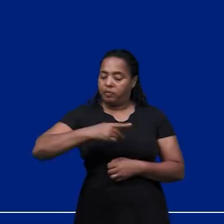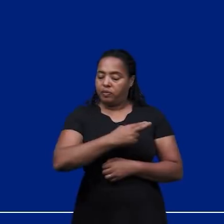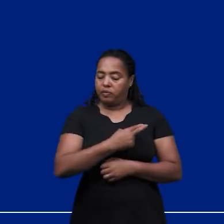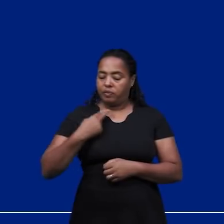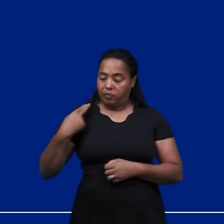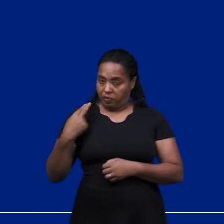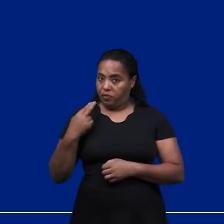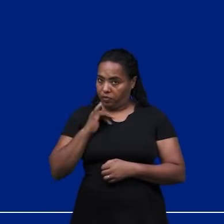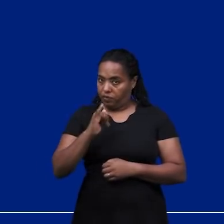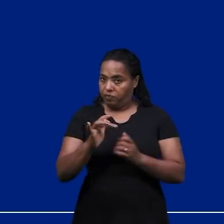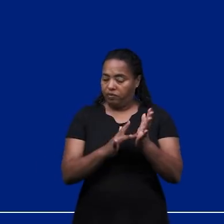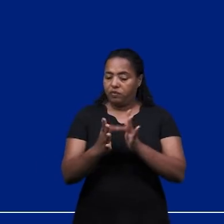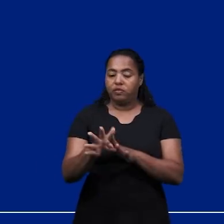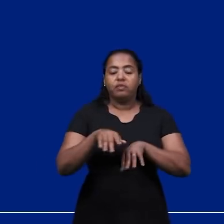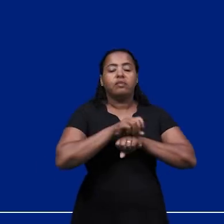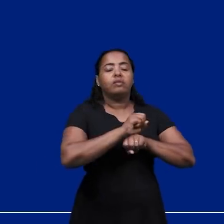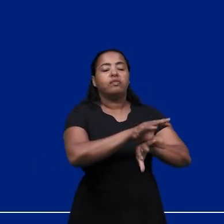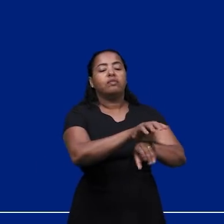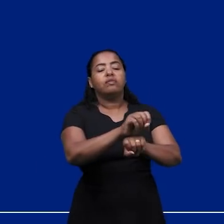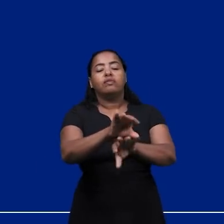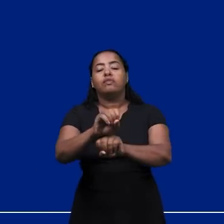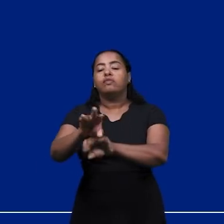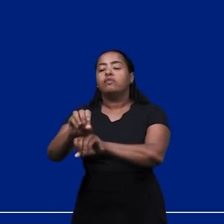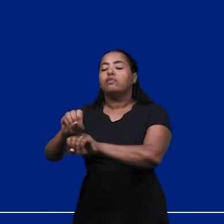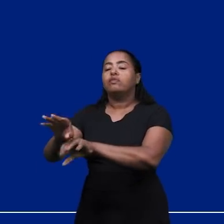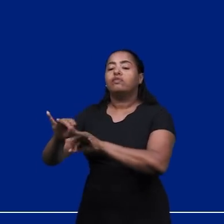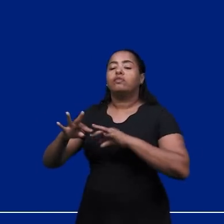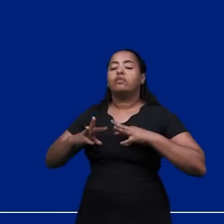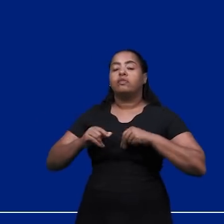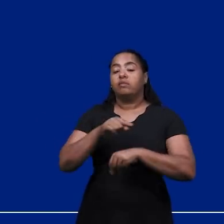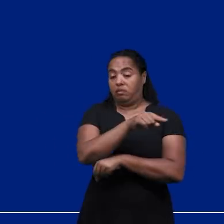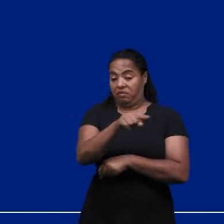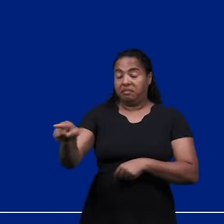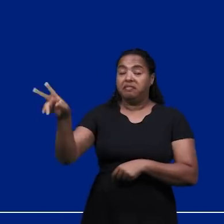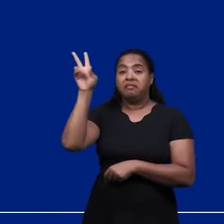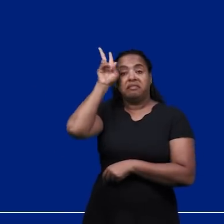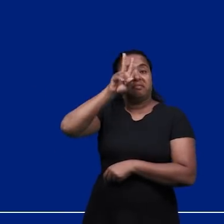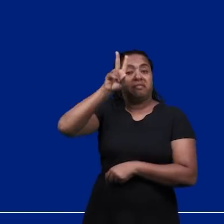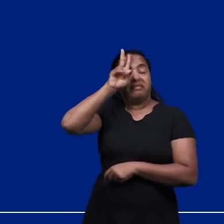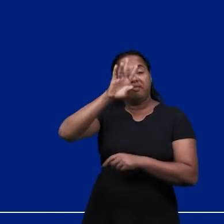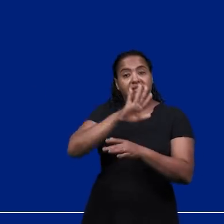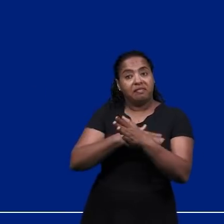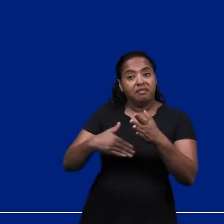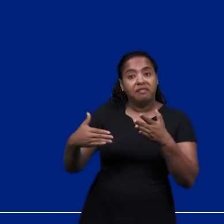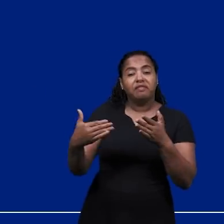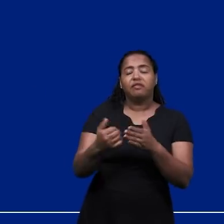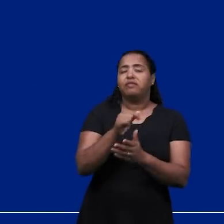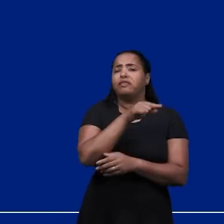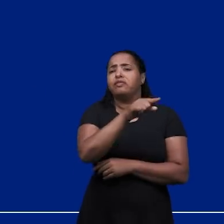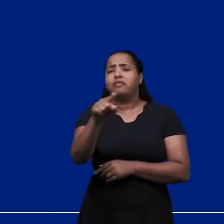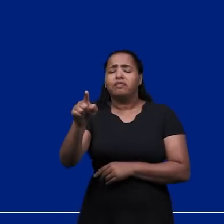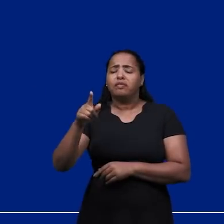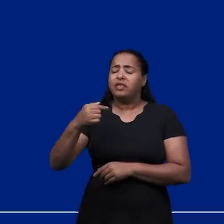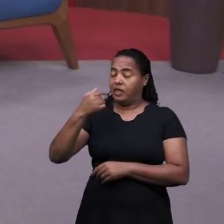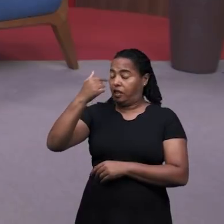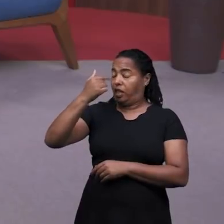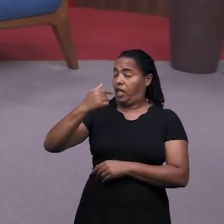vos ensinará todas as coisas e vos fará lembrar de tudo quanto vos tenho